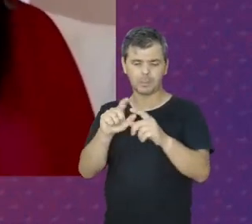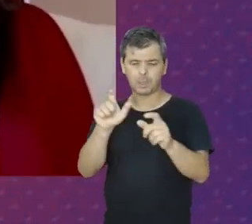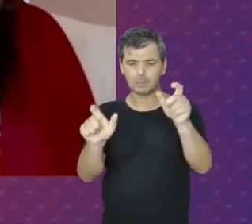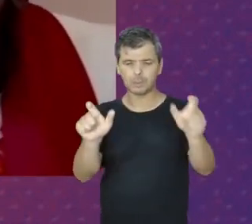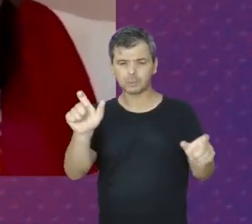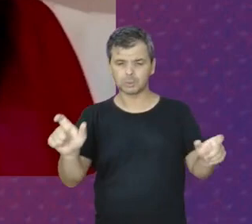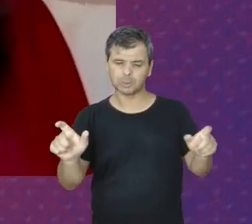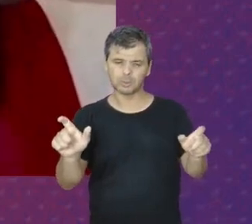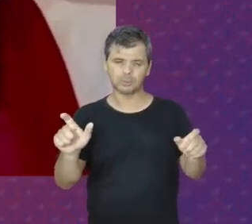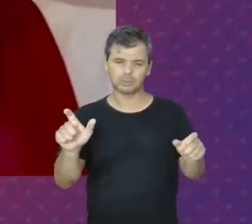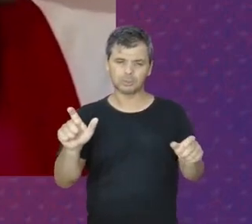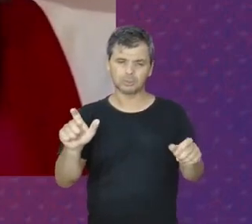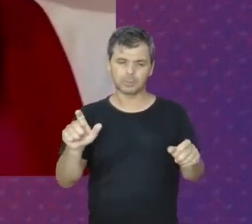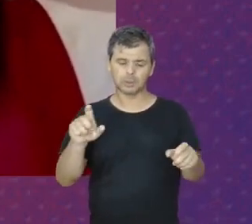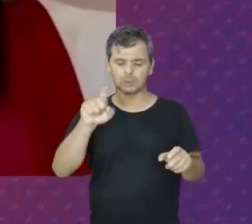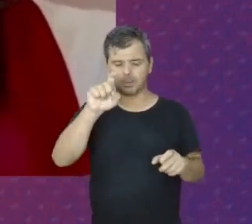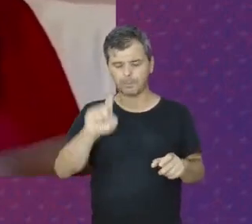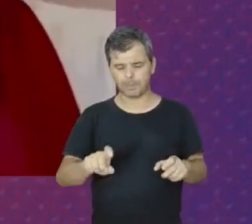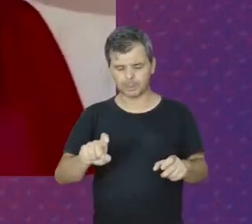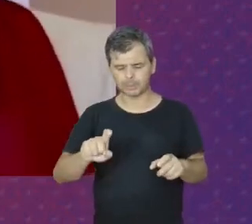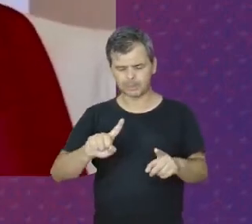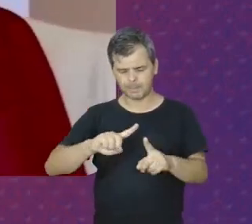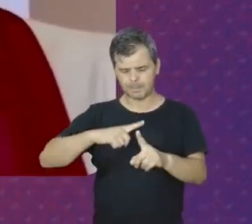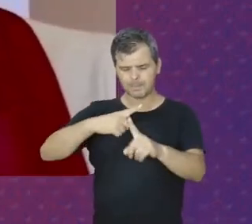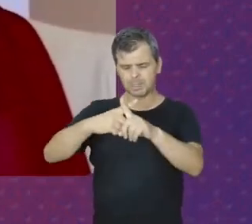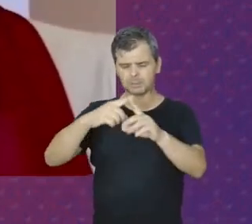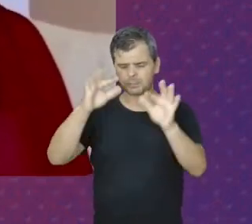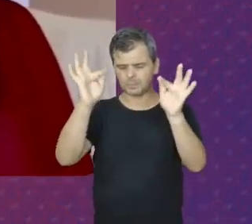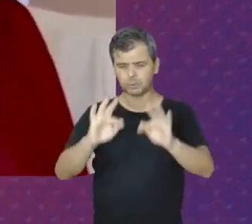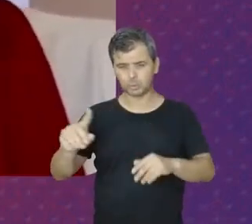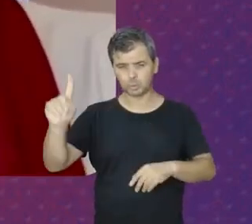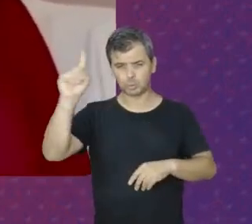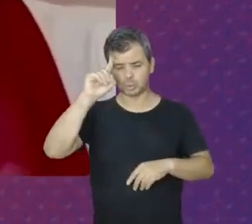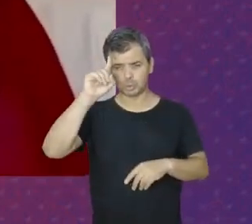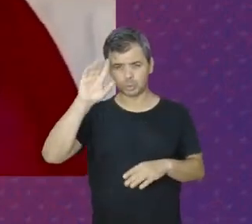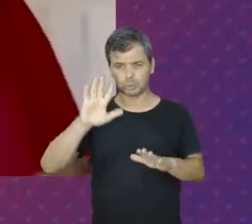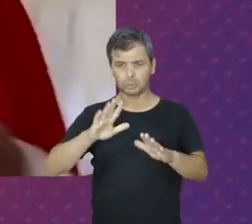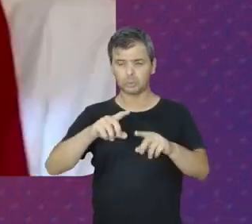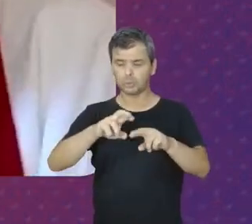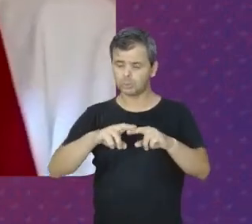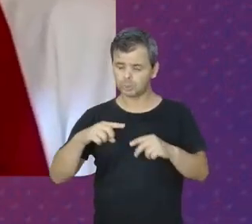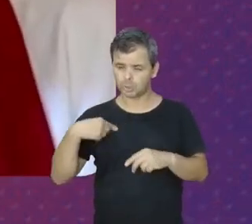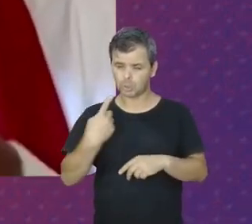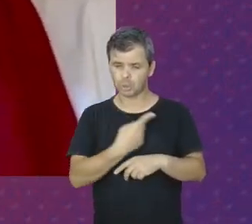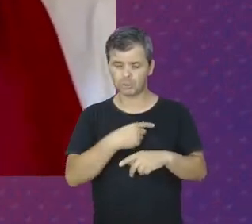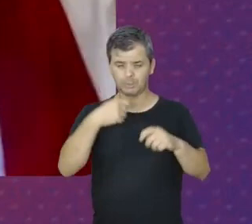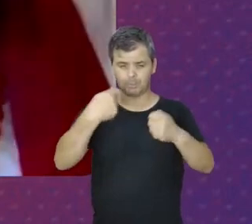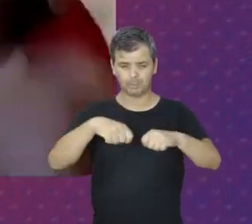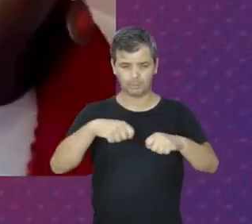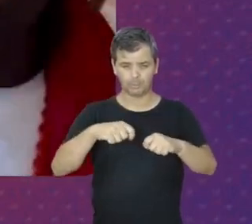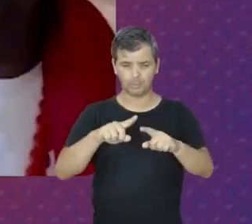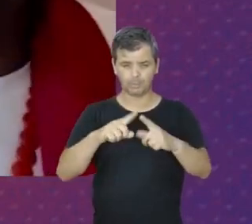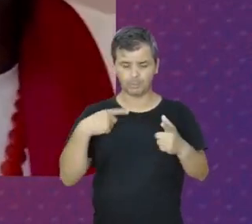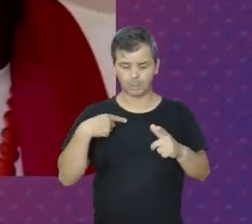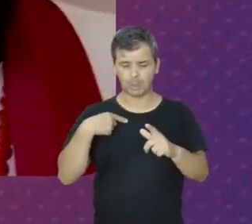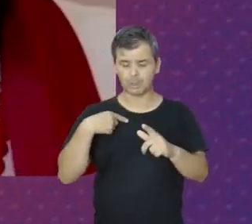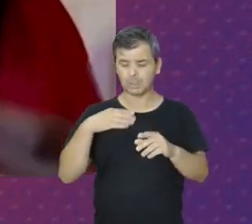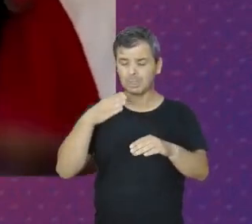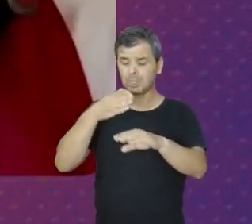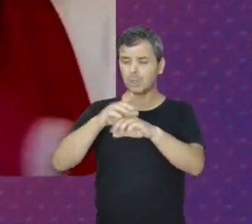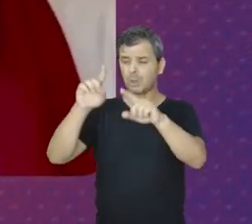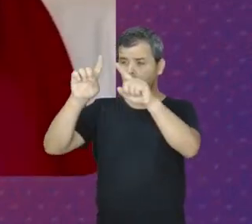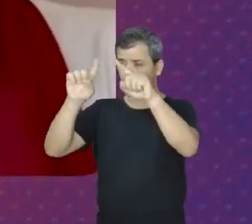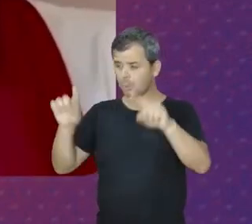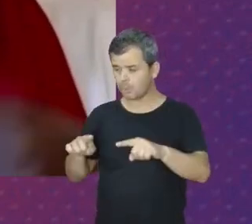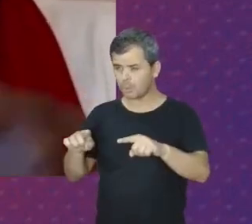um seja mais feliz todos os dias. Por isso que a gente precisa estar num programa